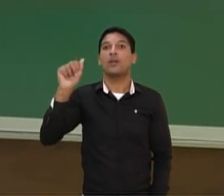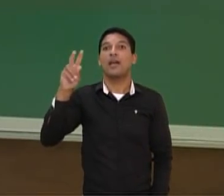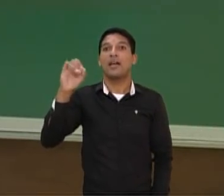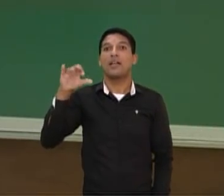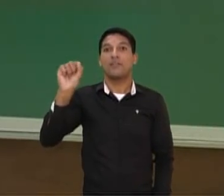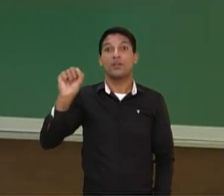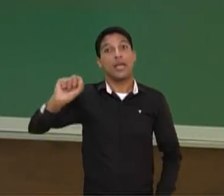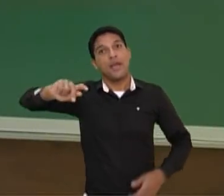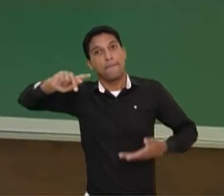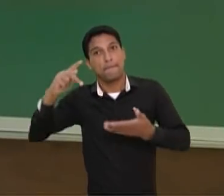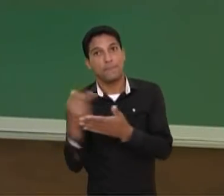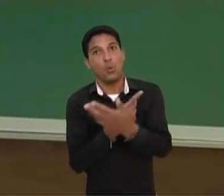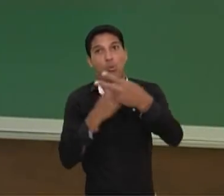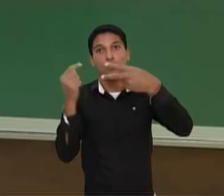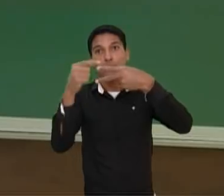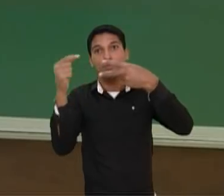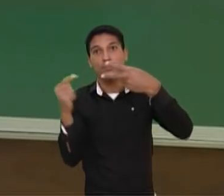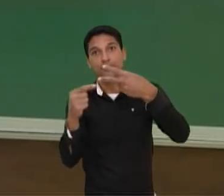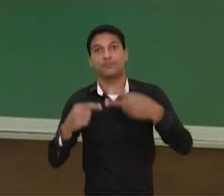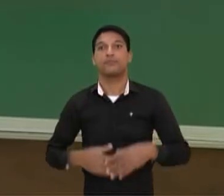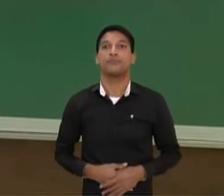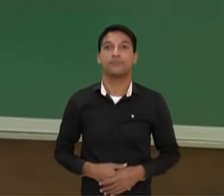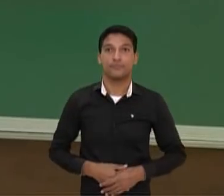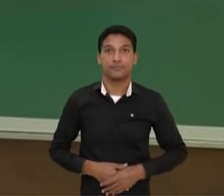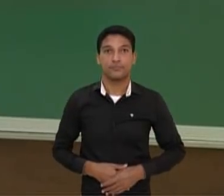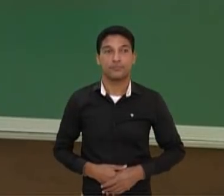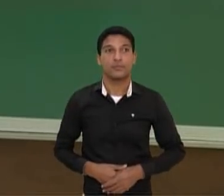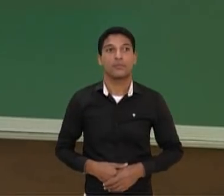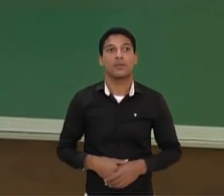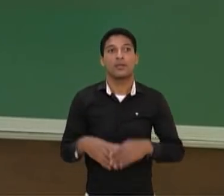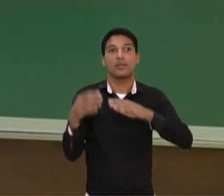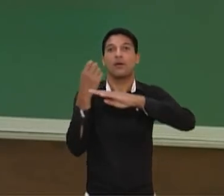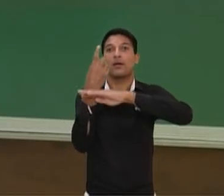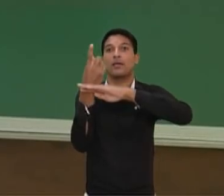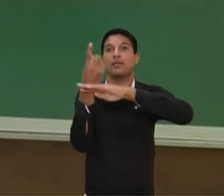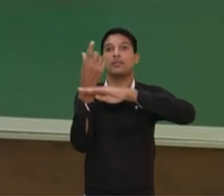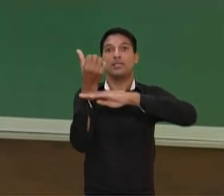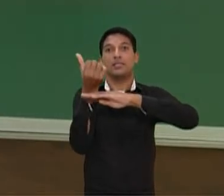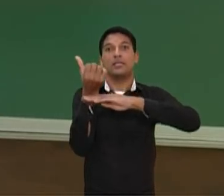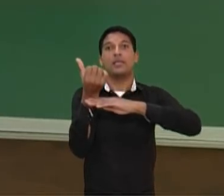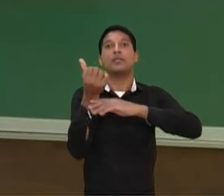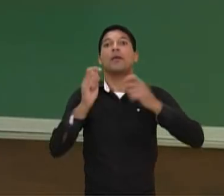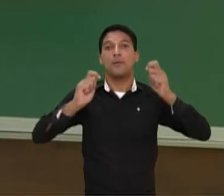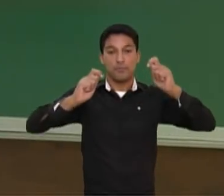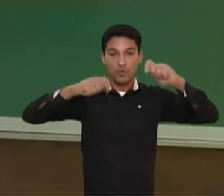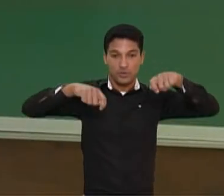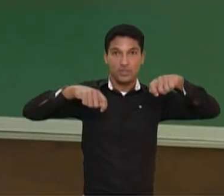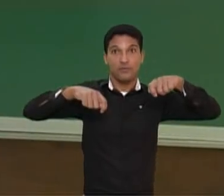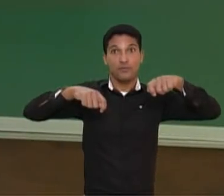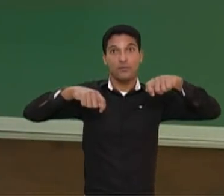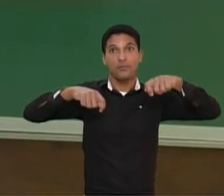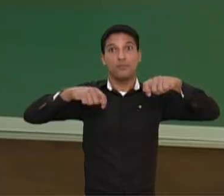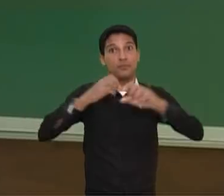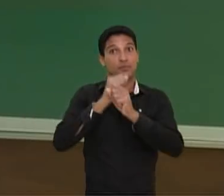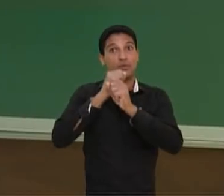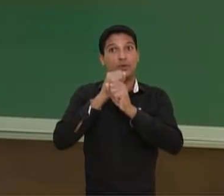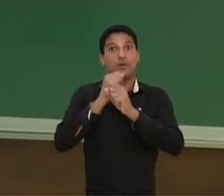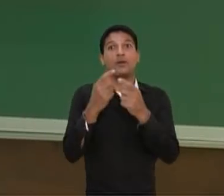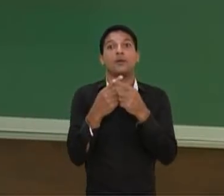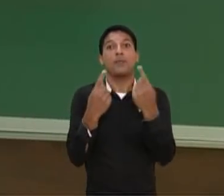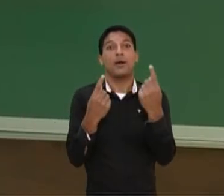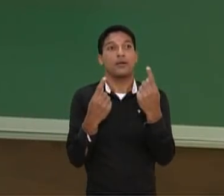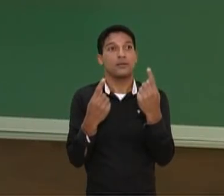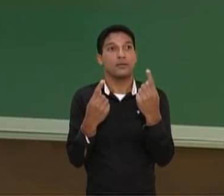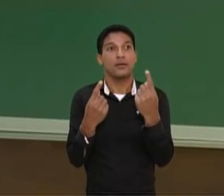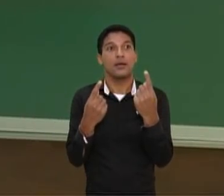certo? Erra as duas questões. Então, são 16 casos possíveis, dentre os quais esses aqui